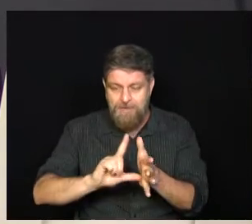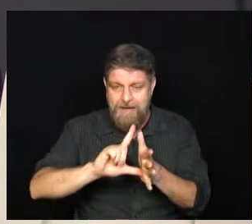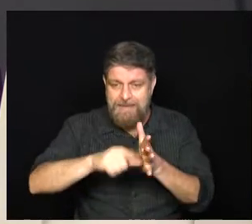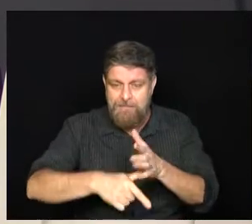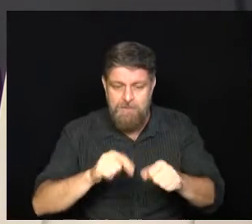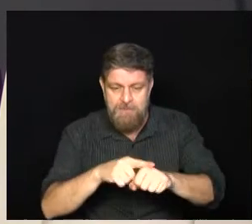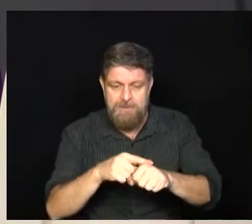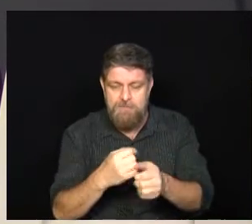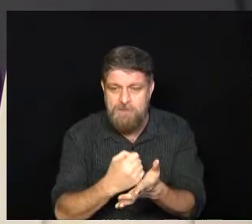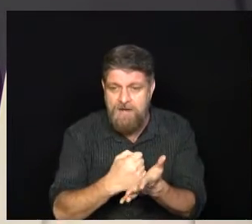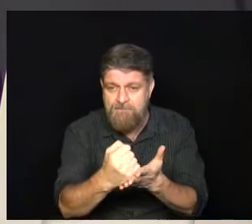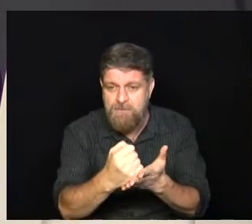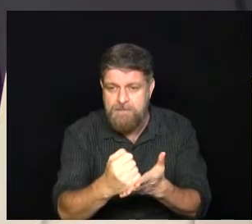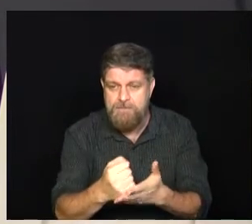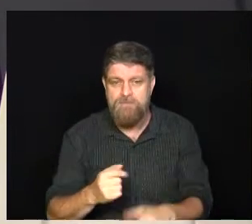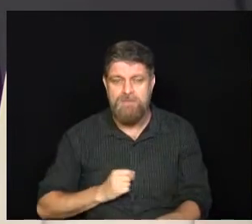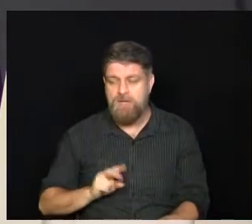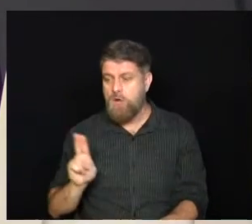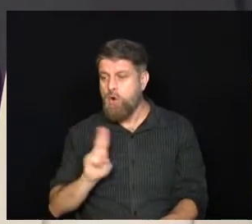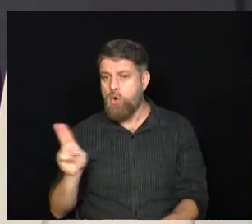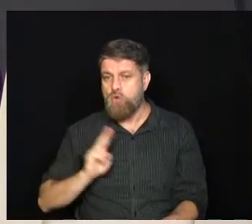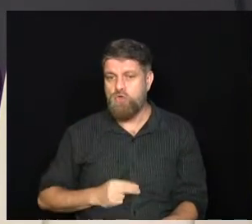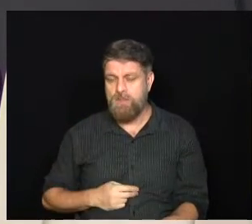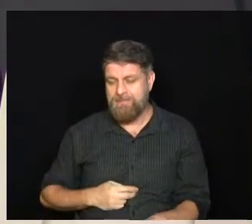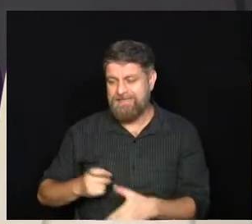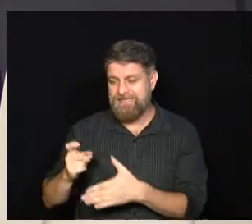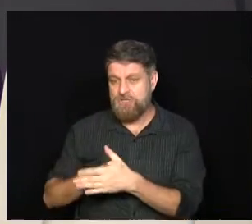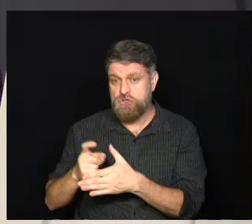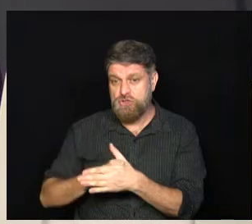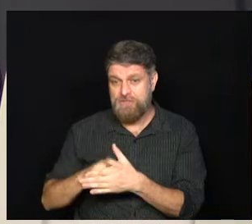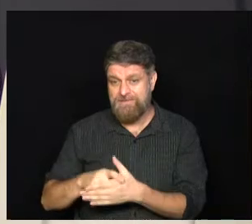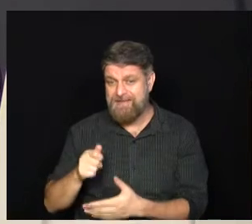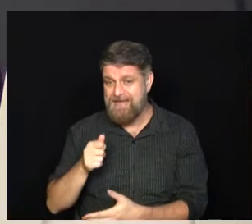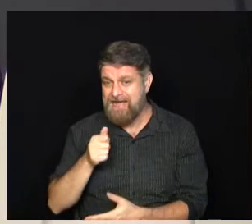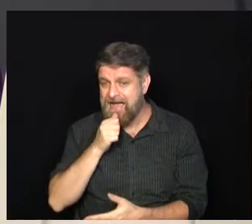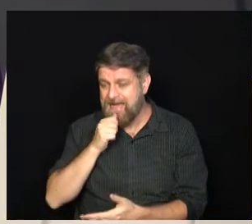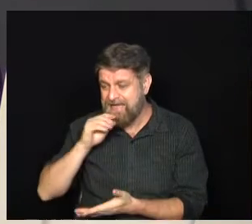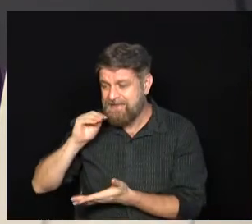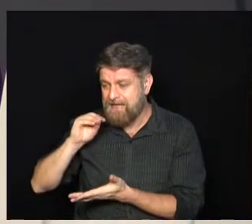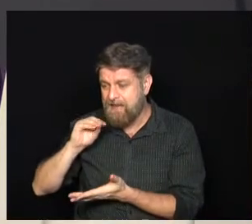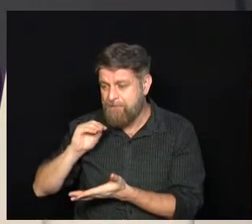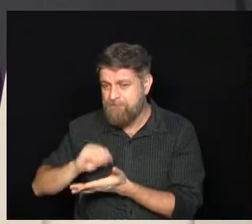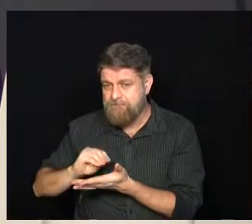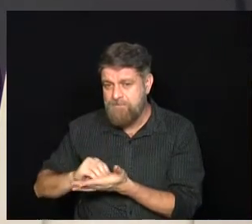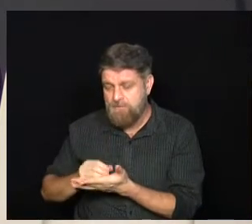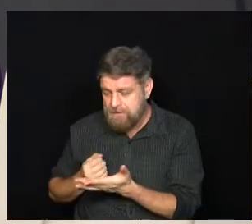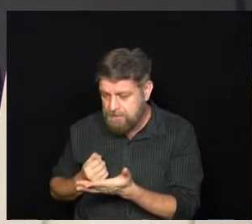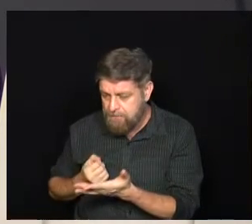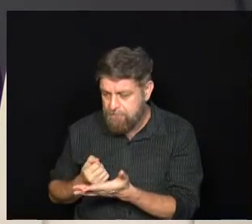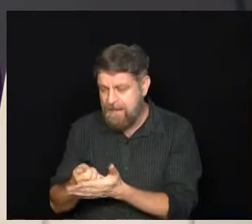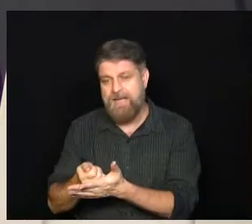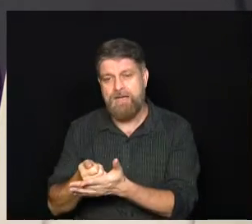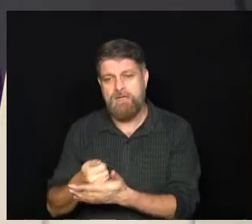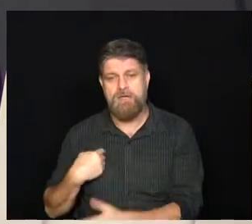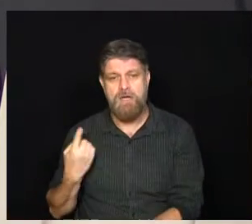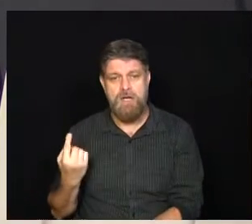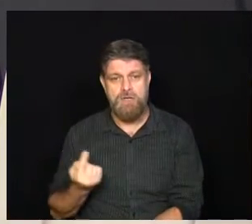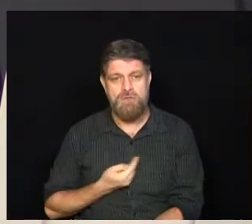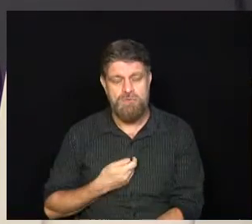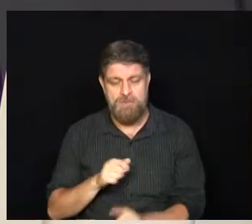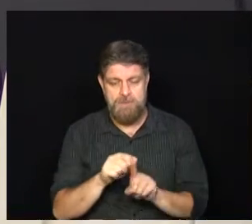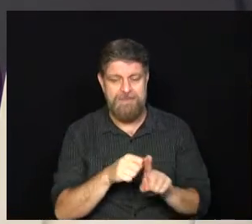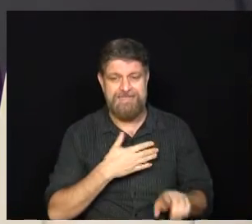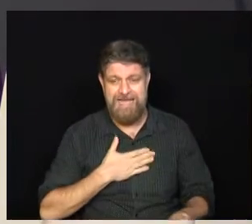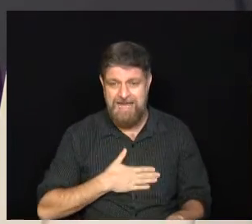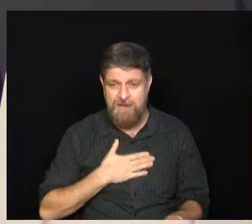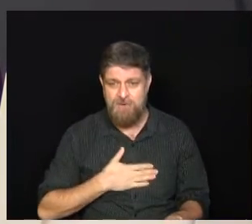ela se torna restos a pagar. Na nossa situação aqui, nós estamos em agosto, né? Em tese, já era